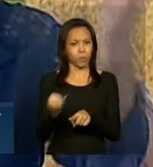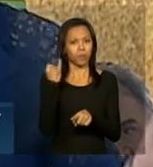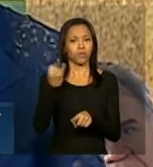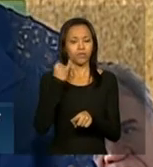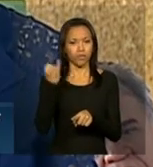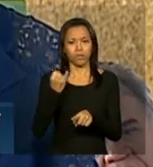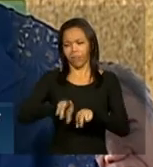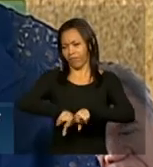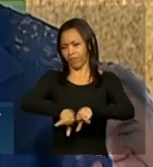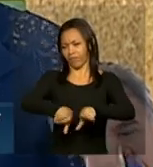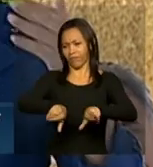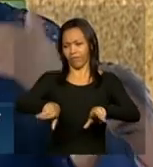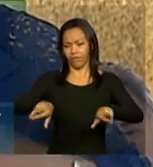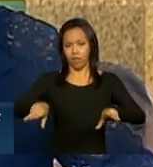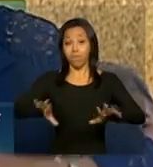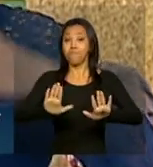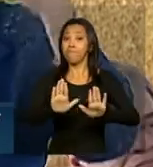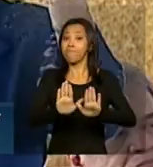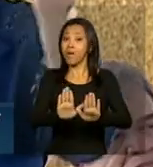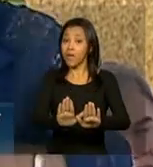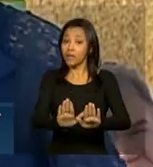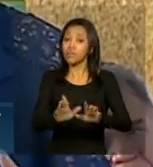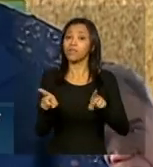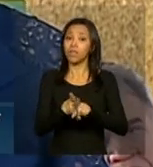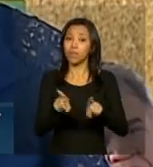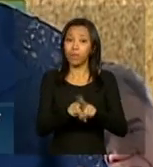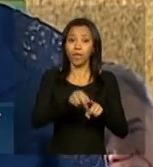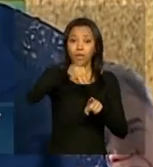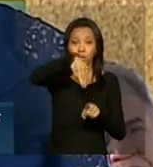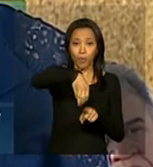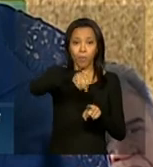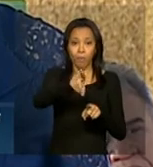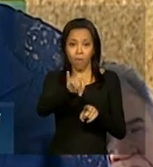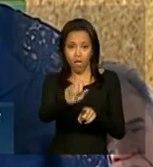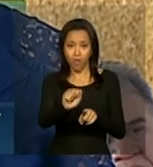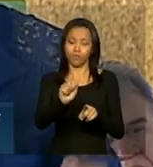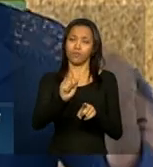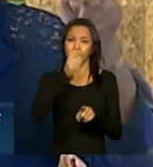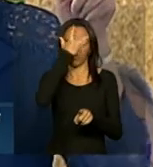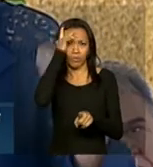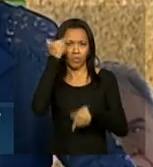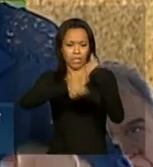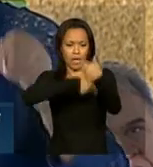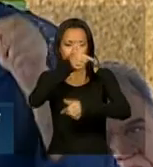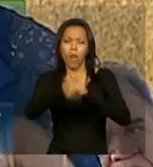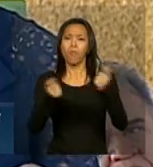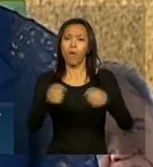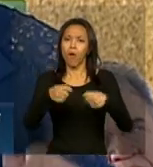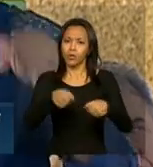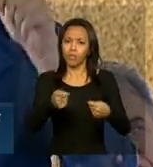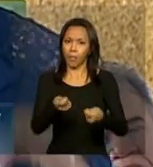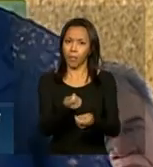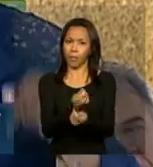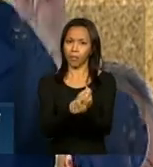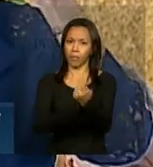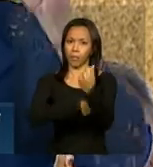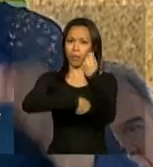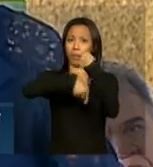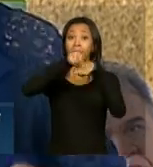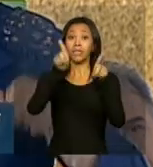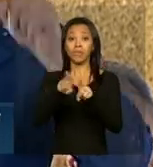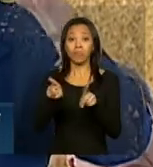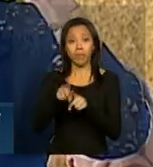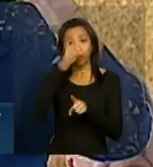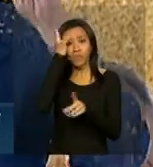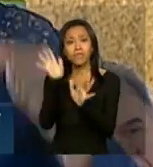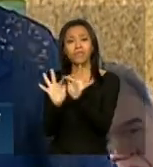para várias questões. Mas o médio também pode ser extremamente produtivo. E o pequeno, nós temos de